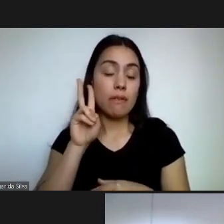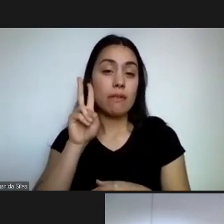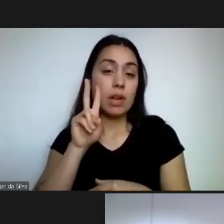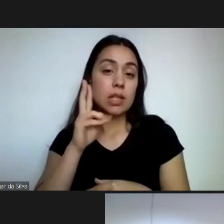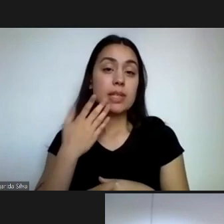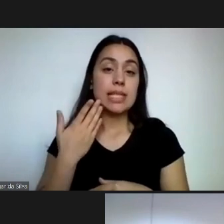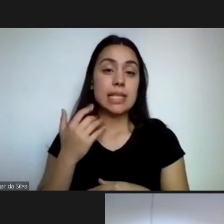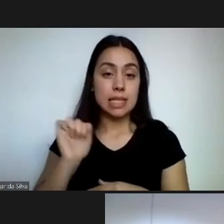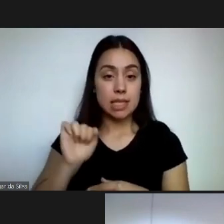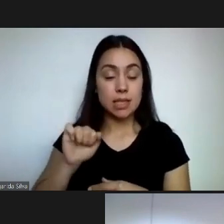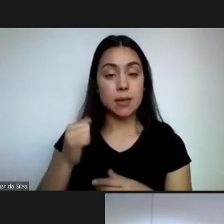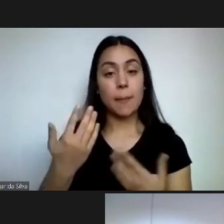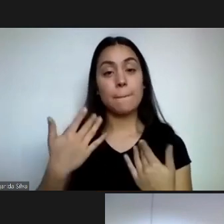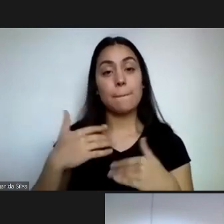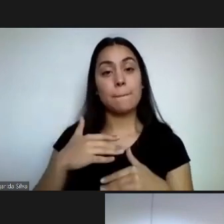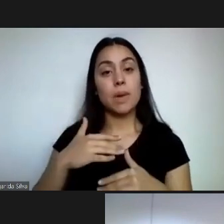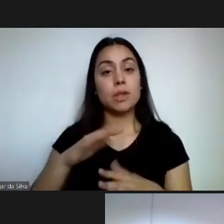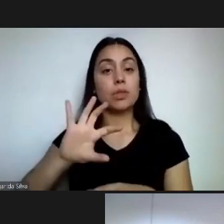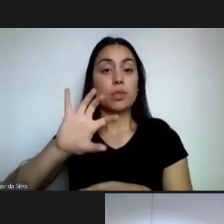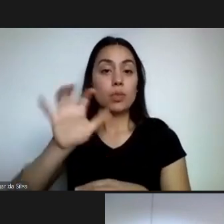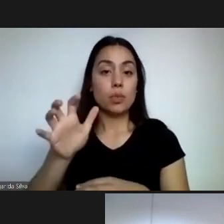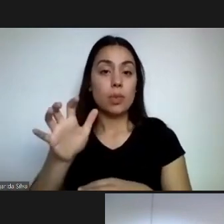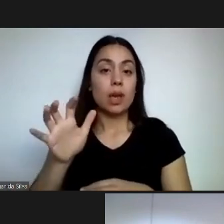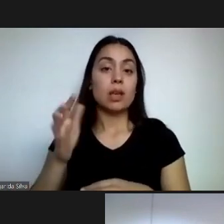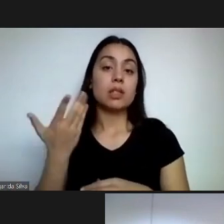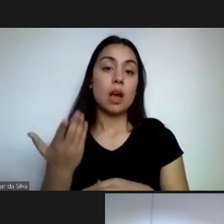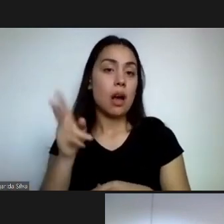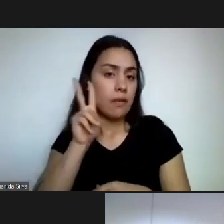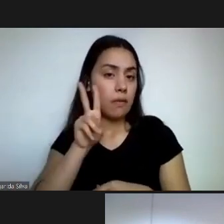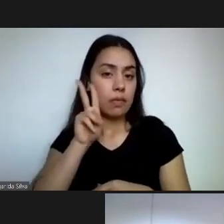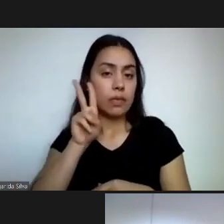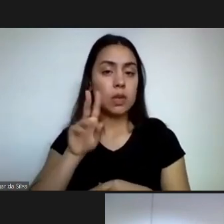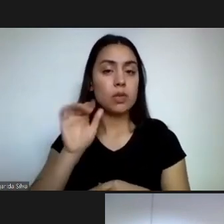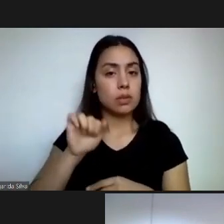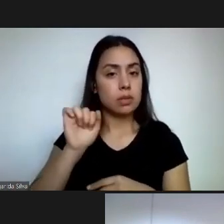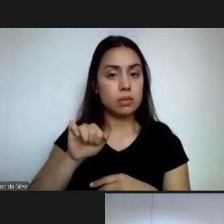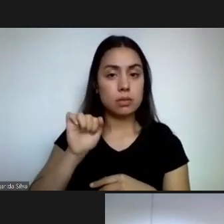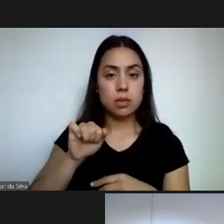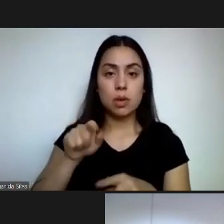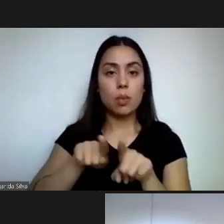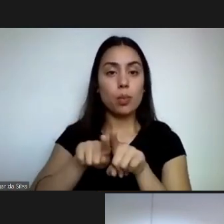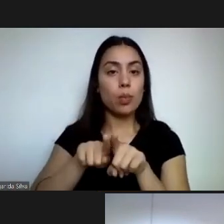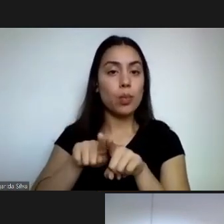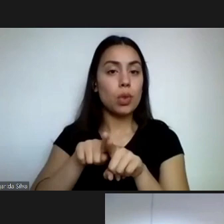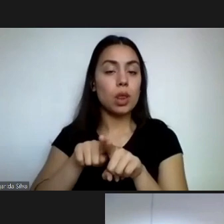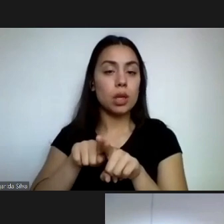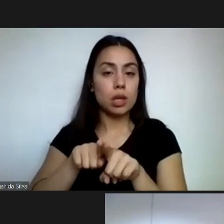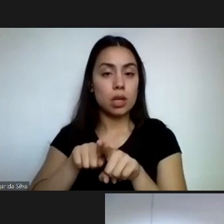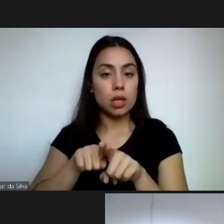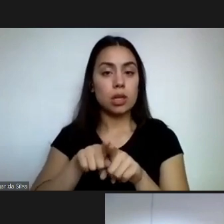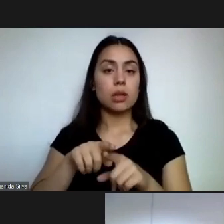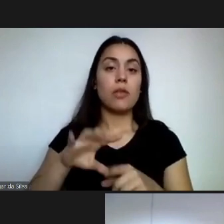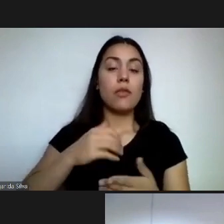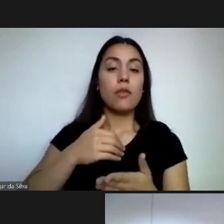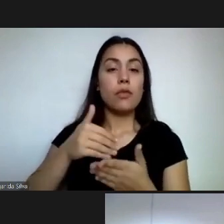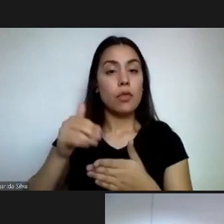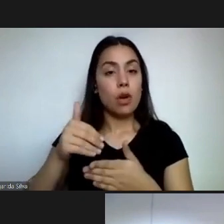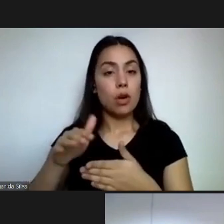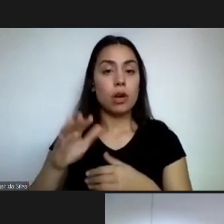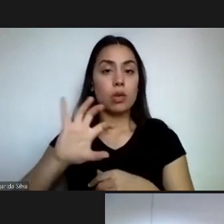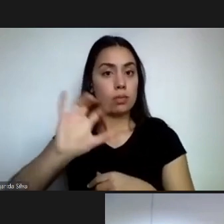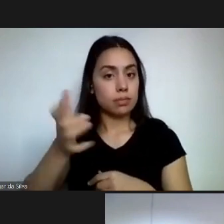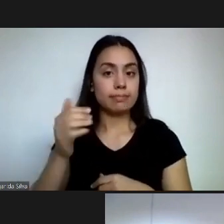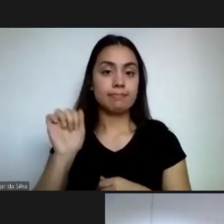sobretudo em certas regiões do mundo, não é? É um país que tem uma expansão económica e política também para lá da própria região da Turquia e dos